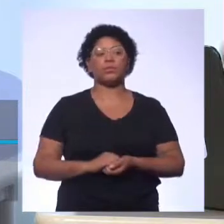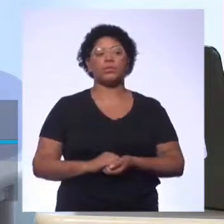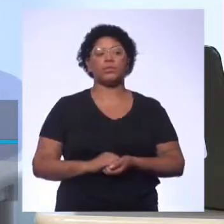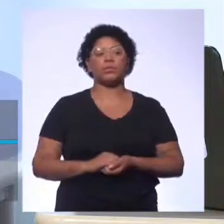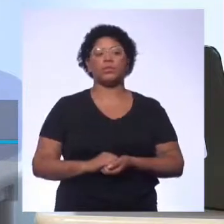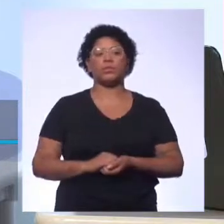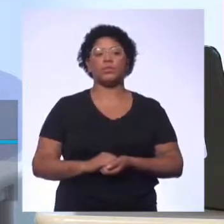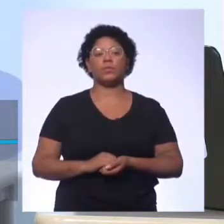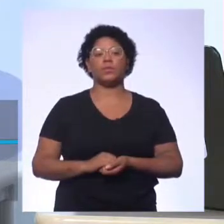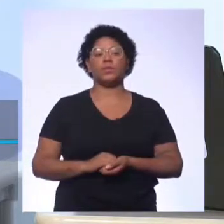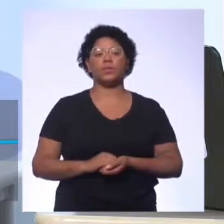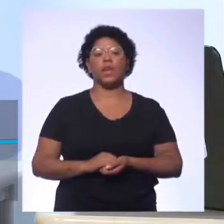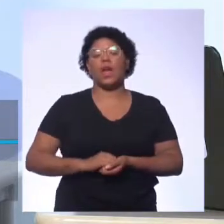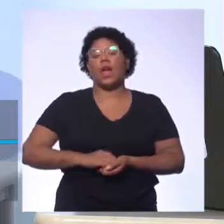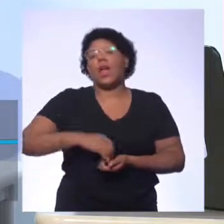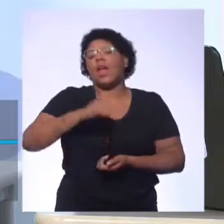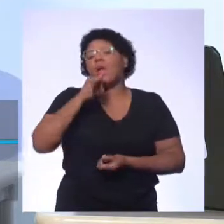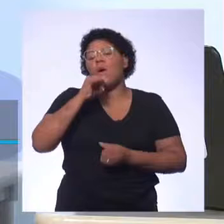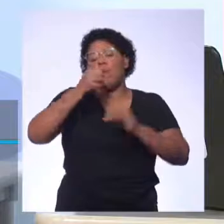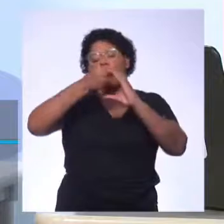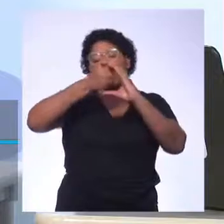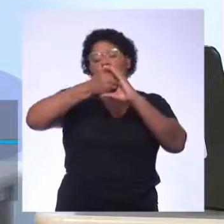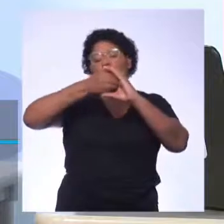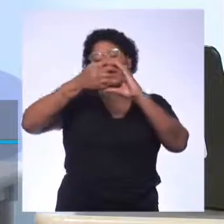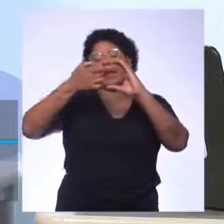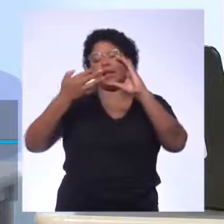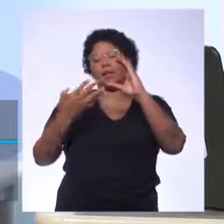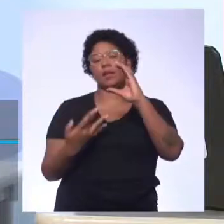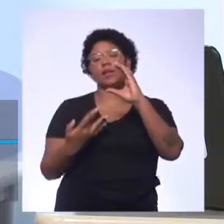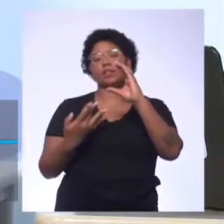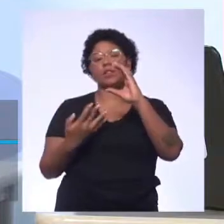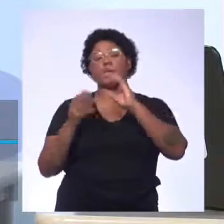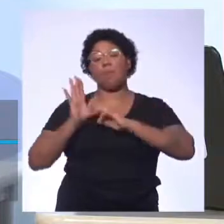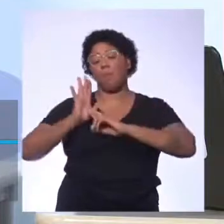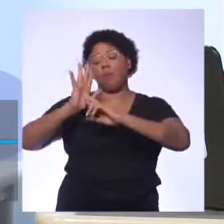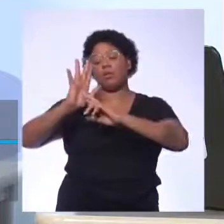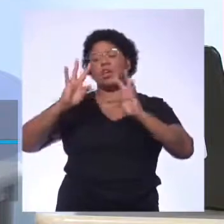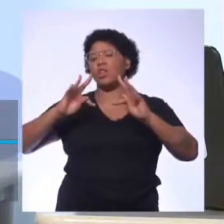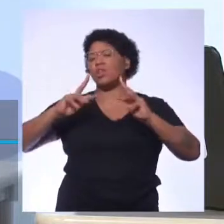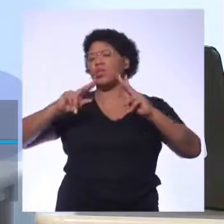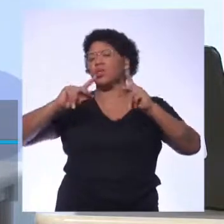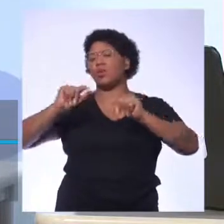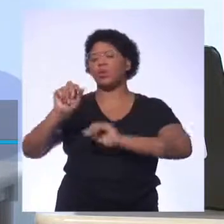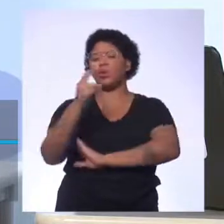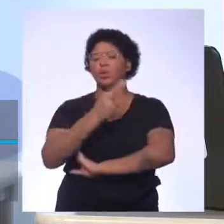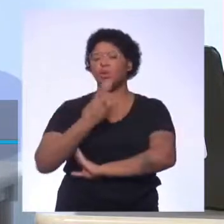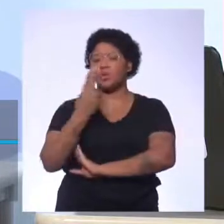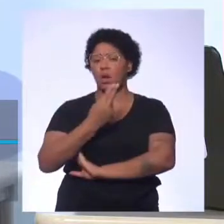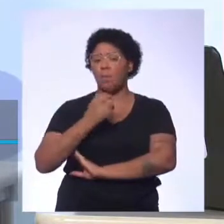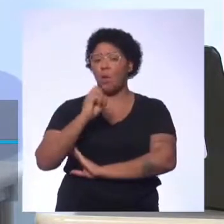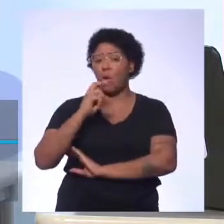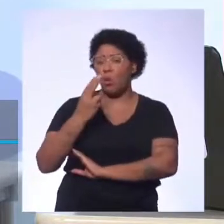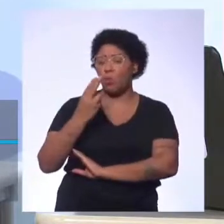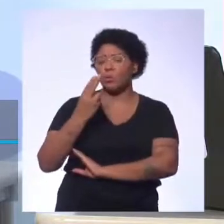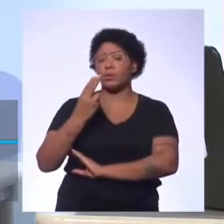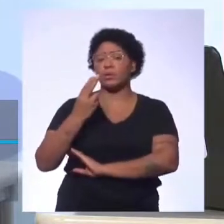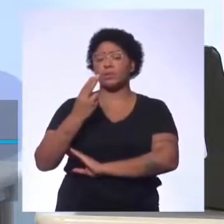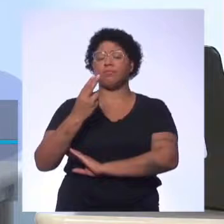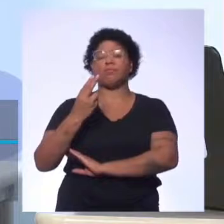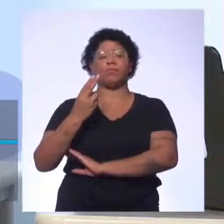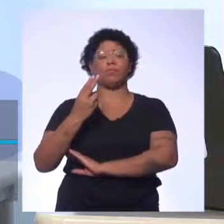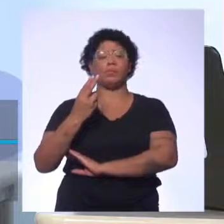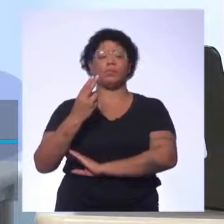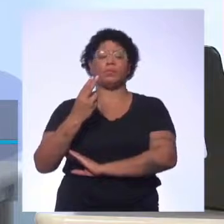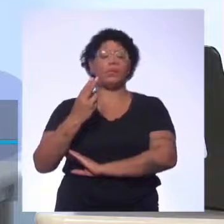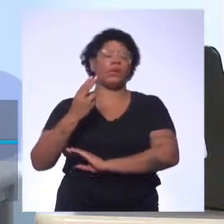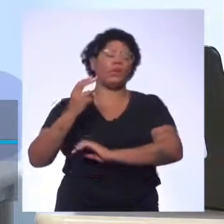utilizar a palavra como característica, que caracteriza tudo que utilizamos ou tudo que tem aqui em volta. Então, se eu pedir para vocês falarem sobre como a roupa que